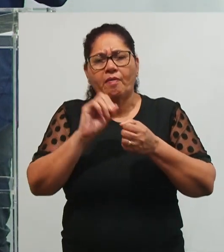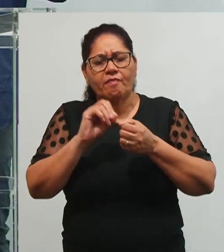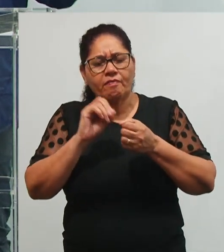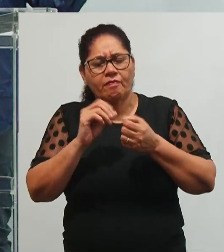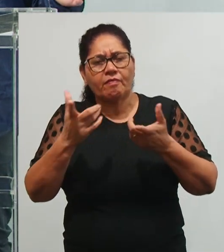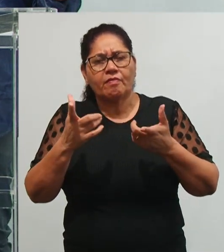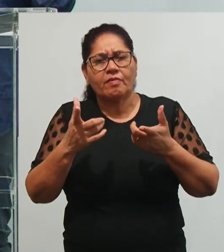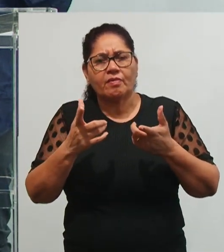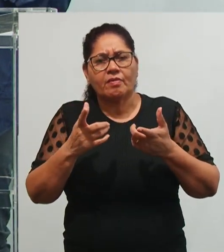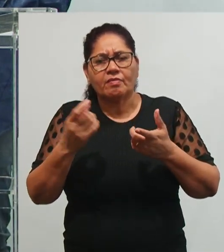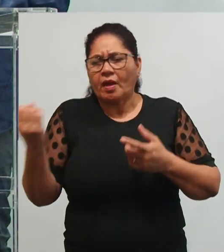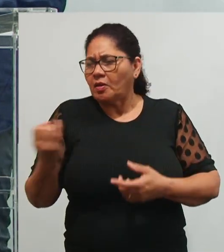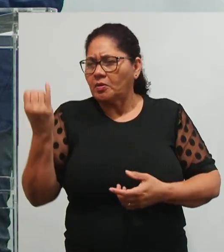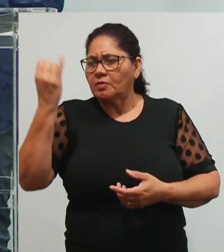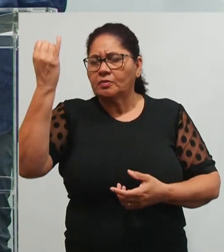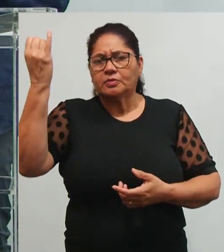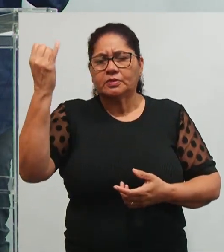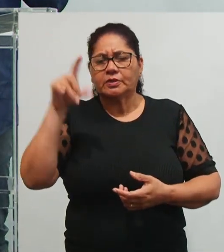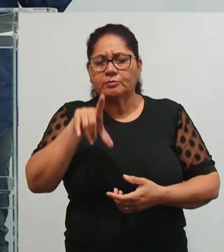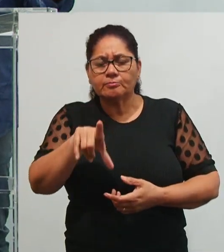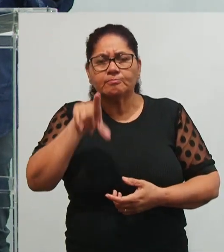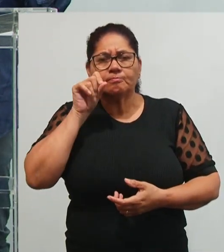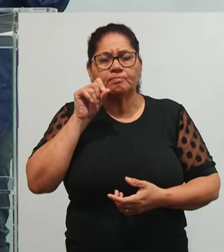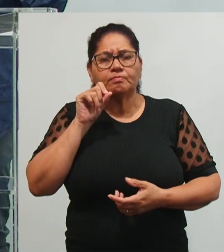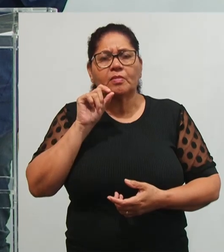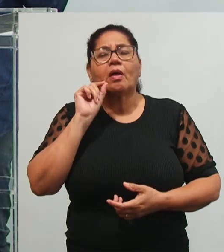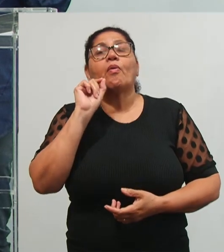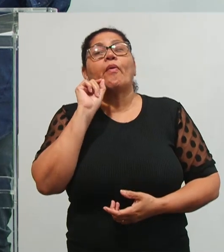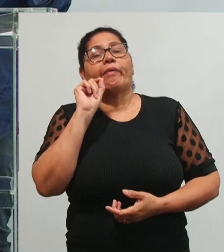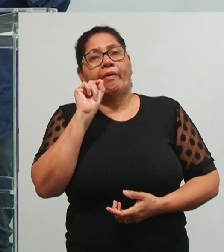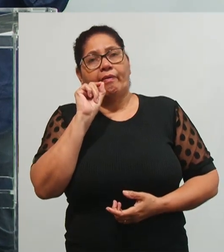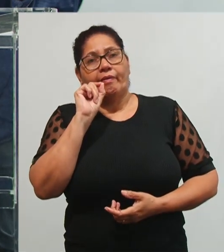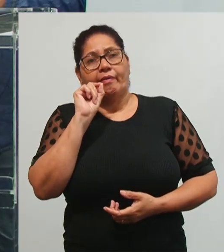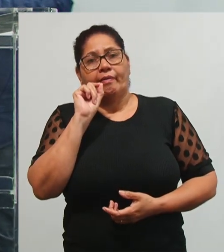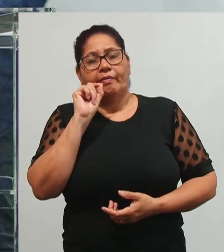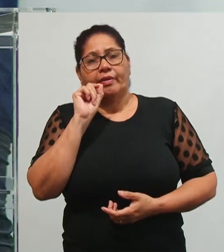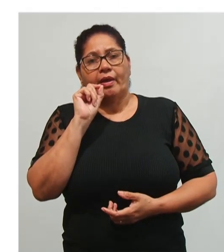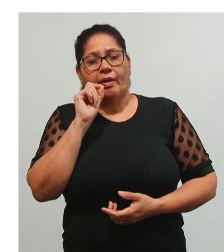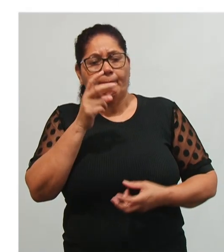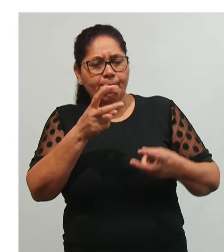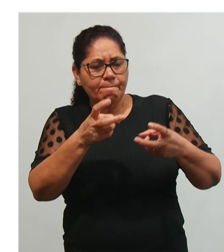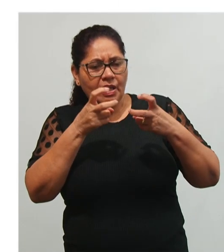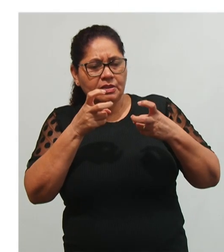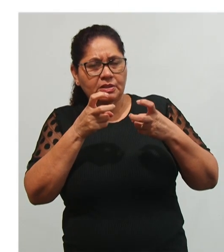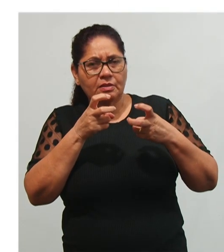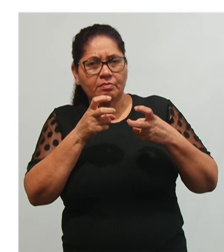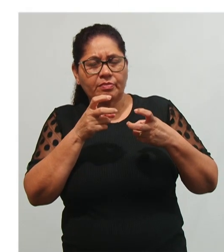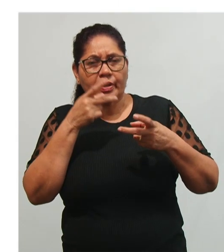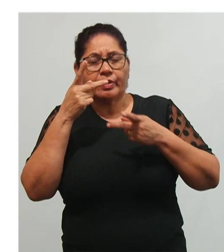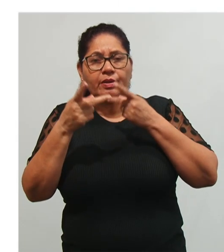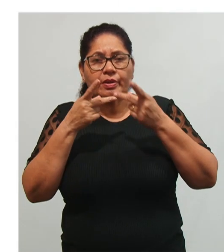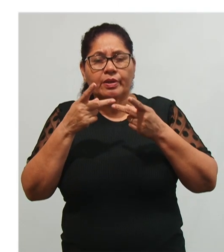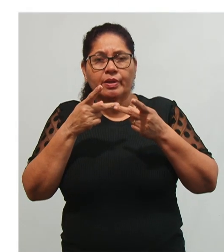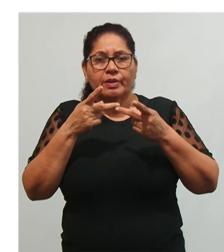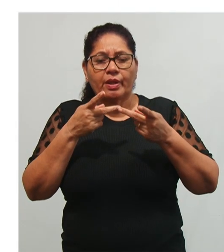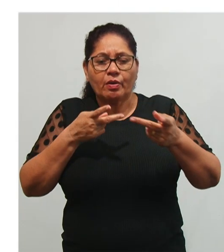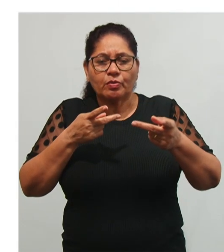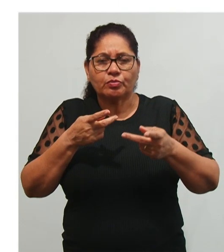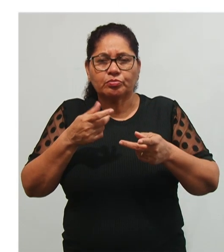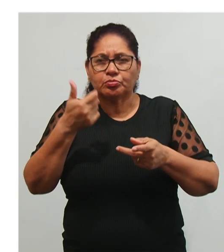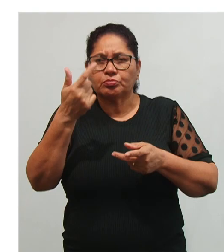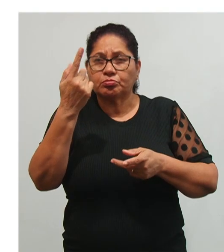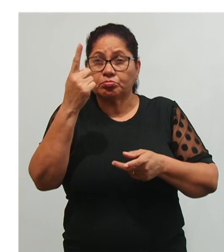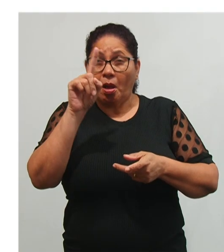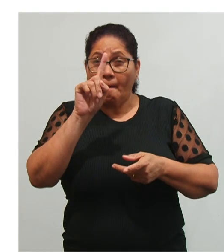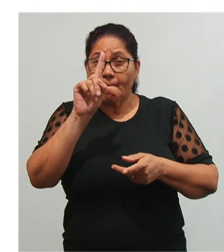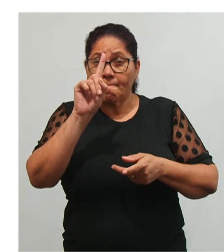a identificação, né, a priorização e a seleção. O que seria isso? Identificar é dizer, olha, nós